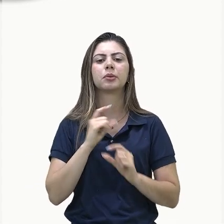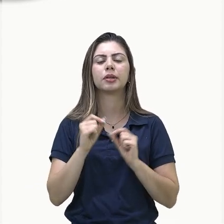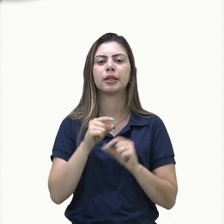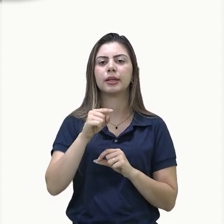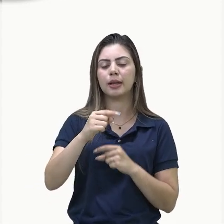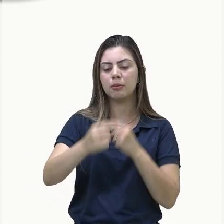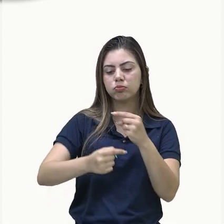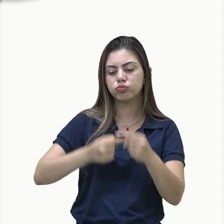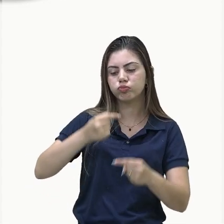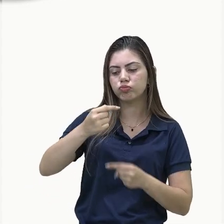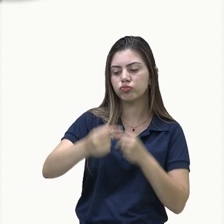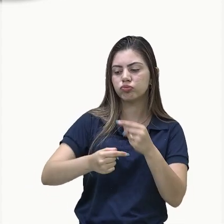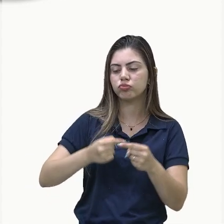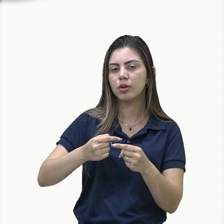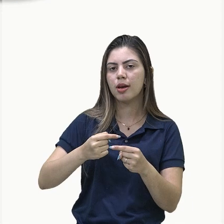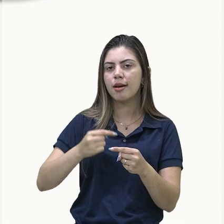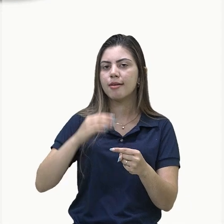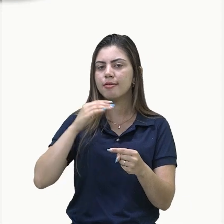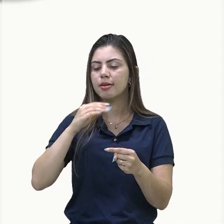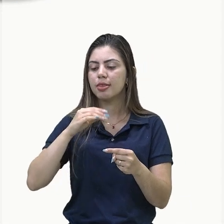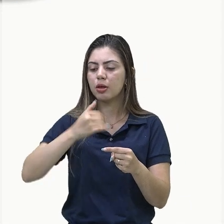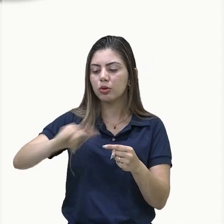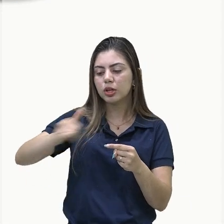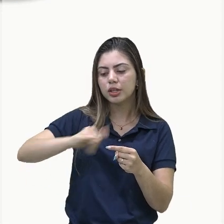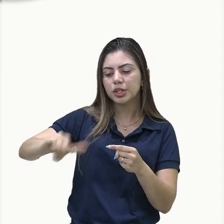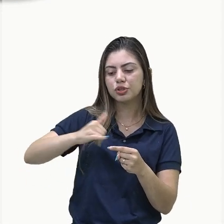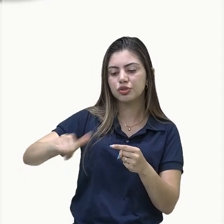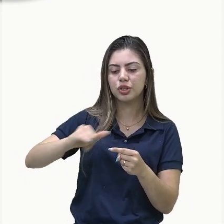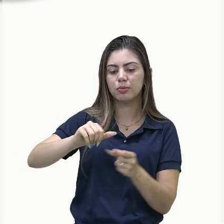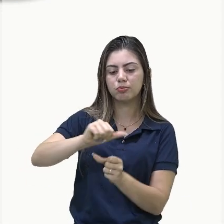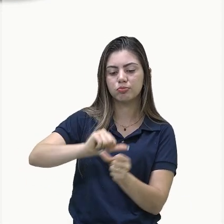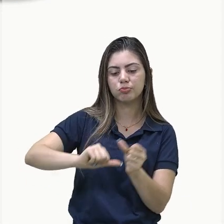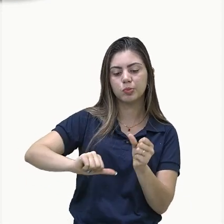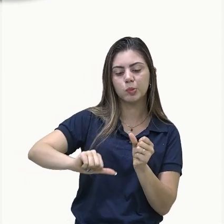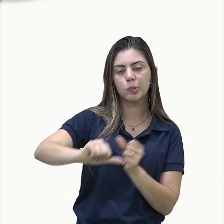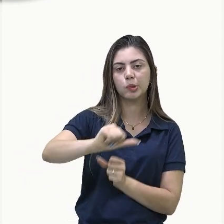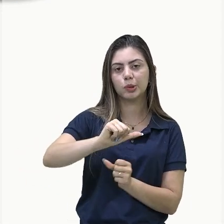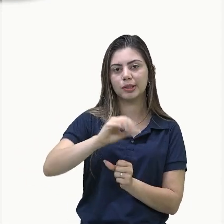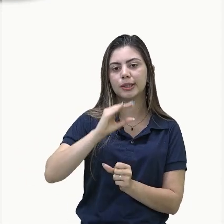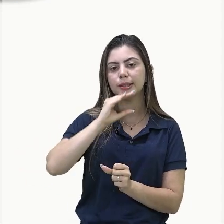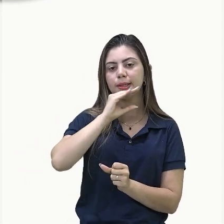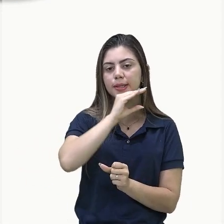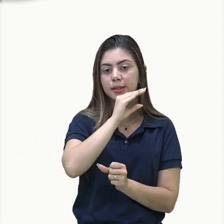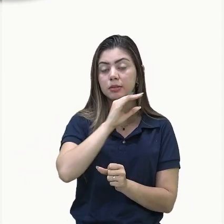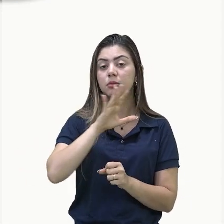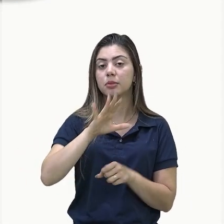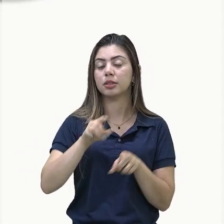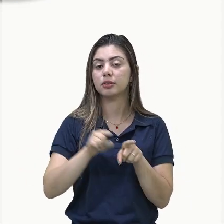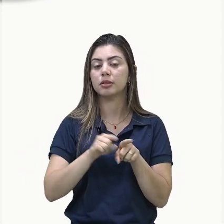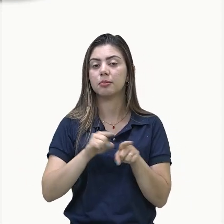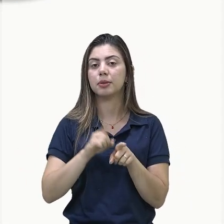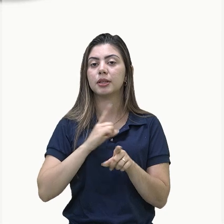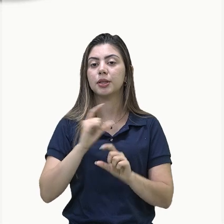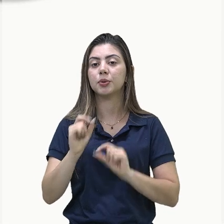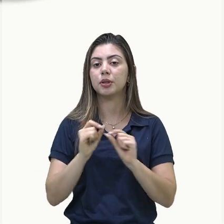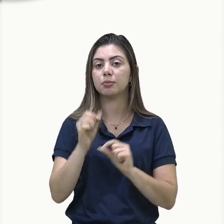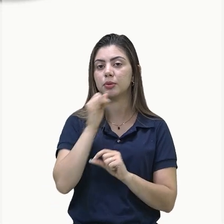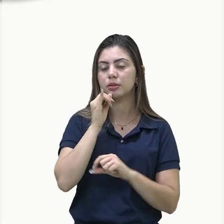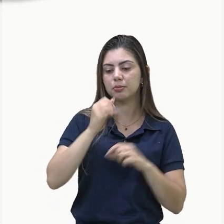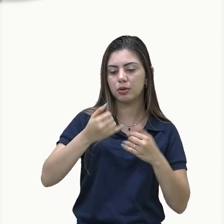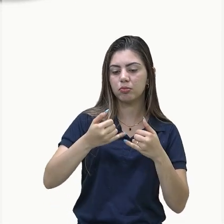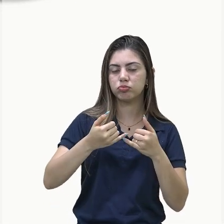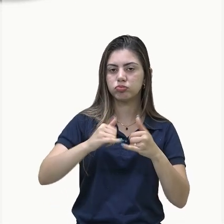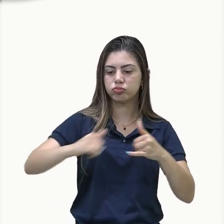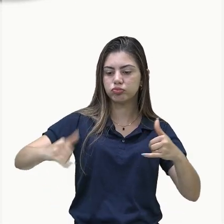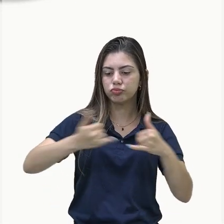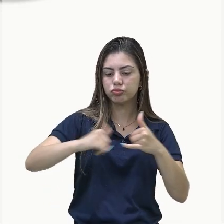calor, e também ele tem outra função importante, é limitar ou controlar a corrente elétrica que passa por